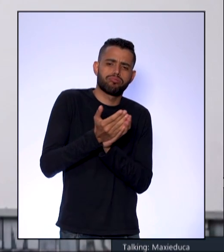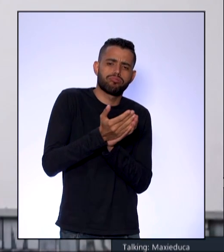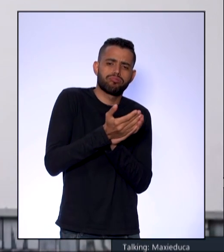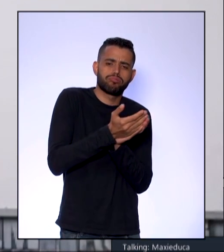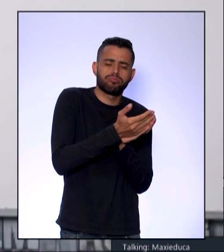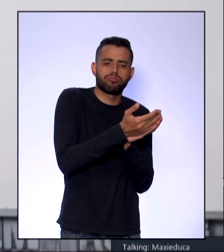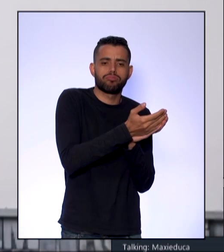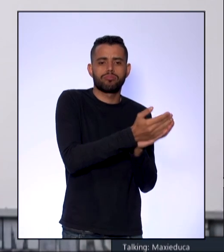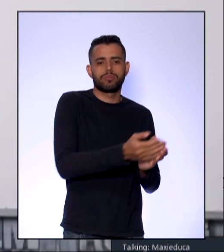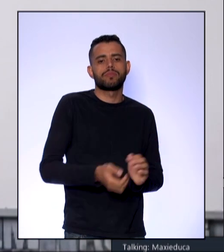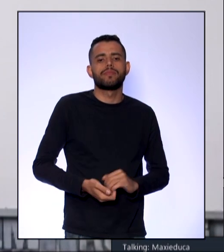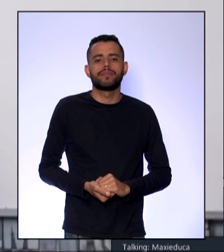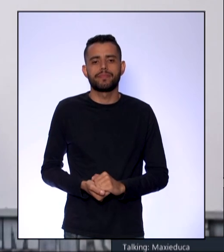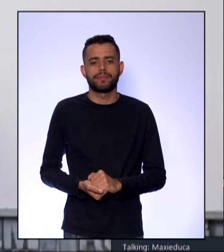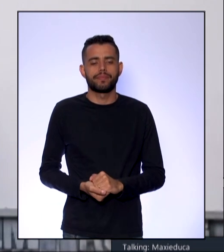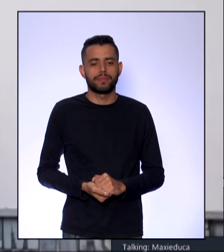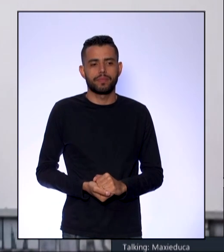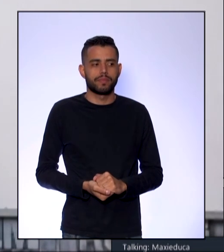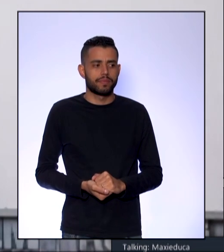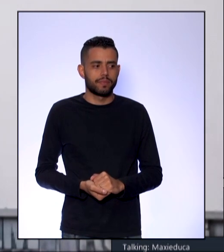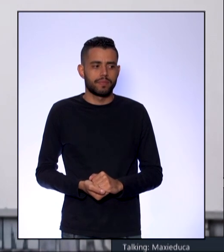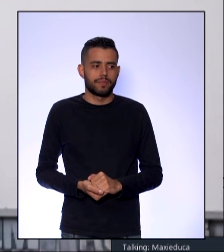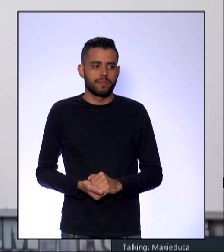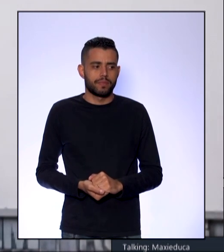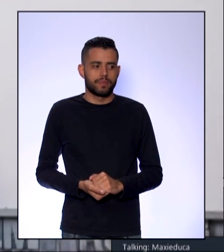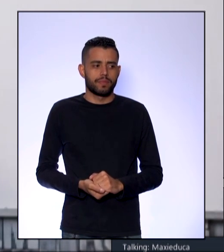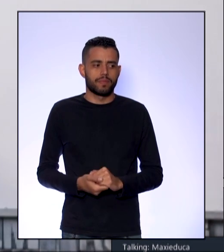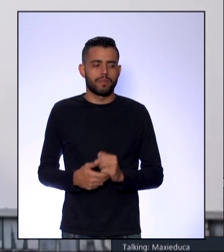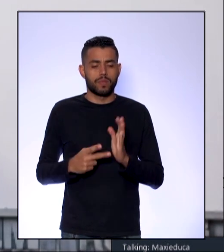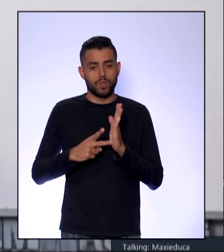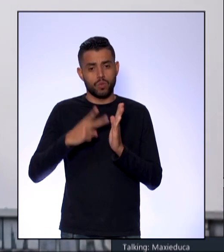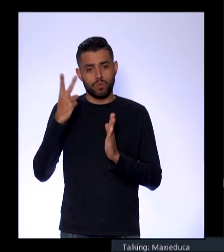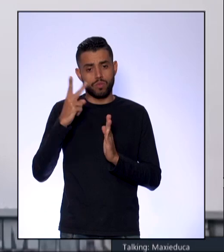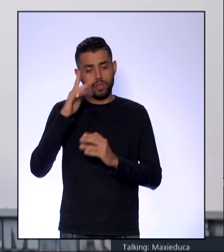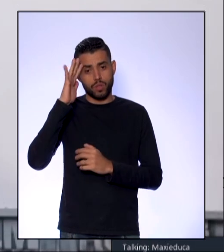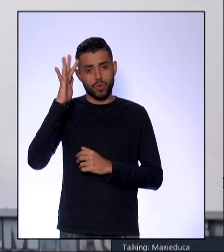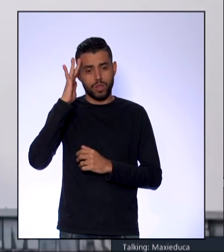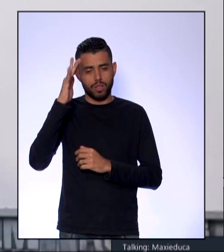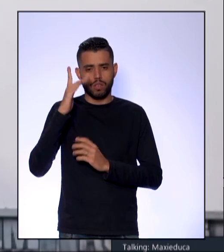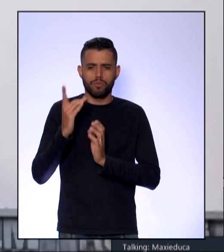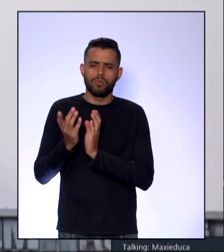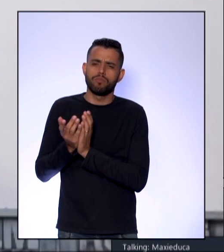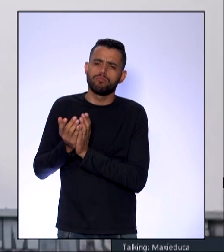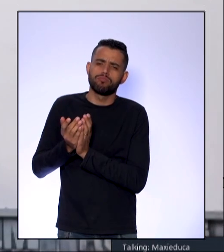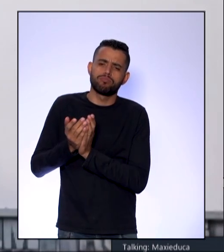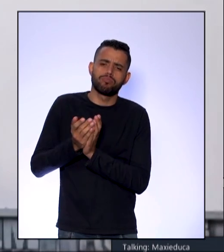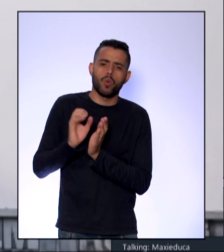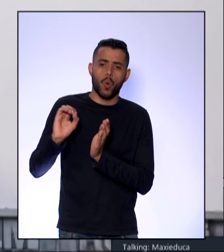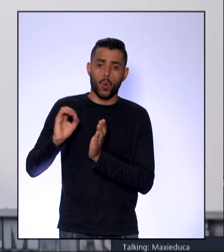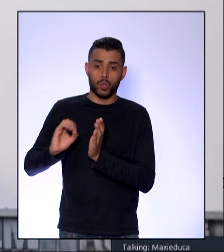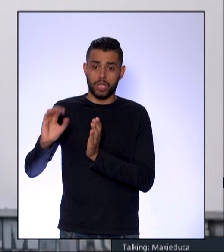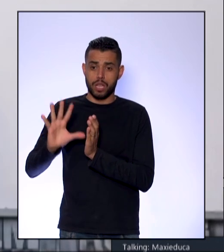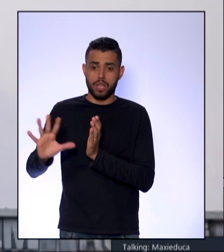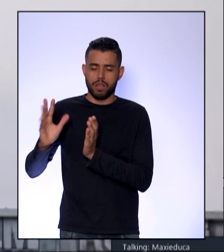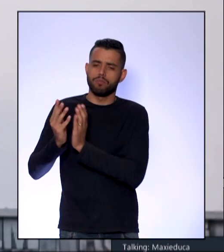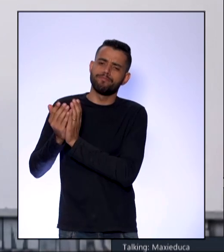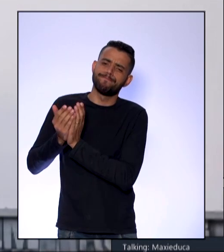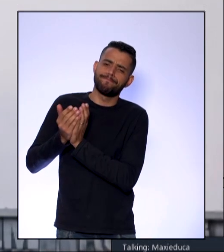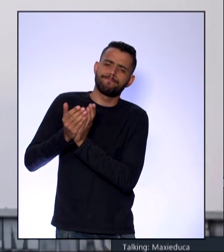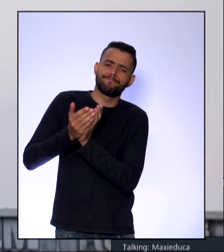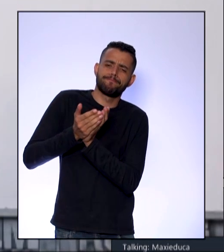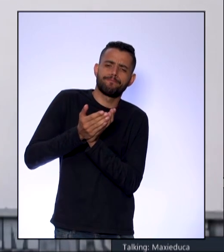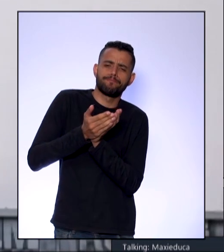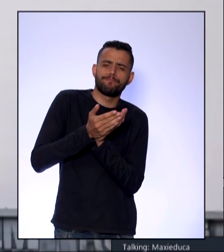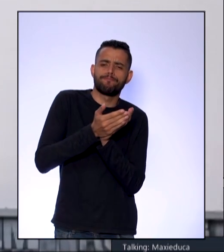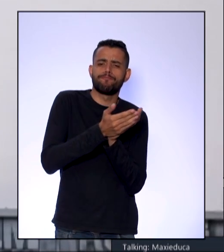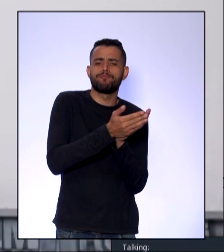A segunda teoria, eu vou cortar o Oceano Pacífico, saindo da Oceania, olha que interessante, e aí eu vou